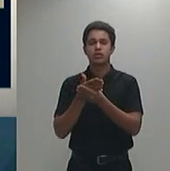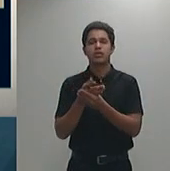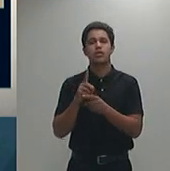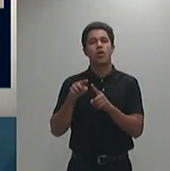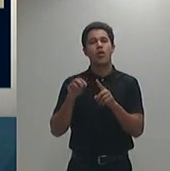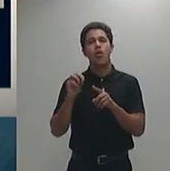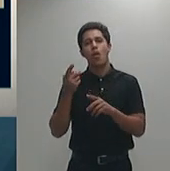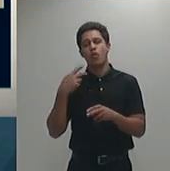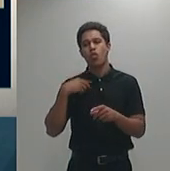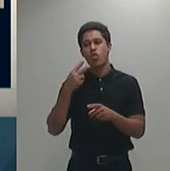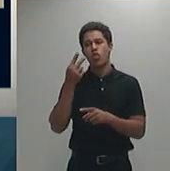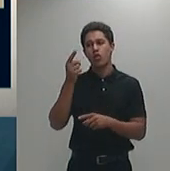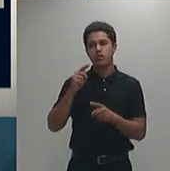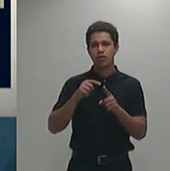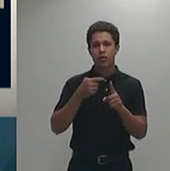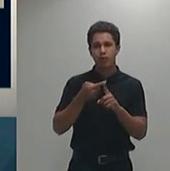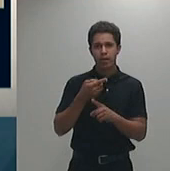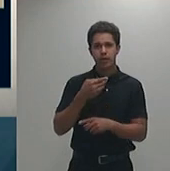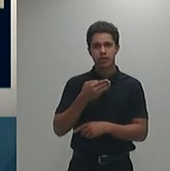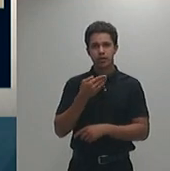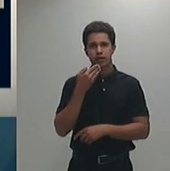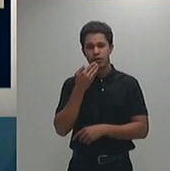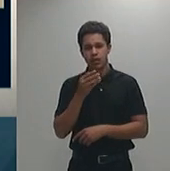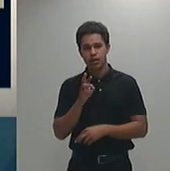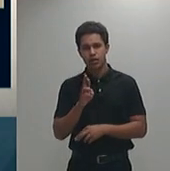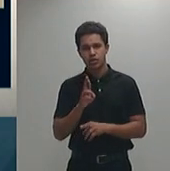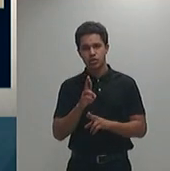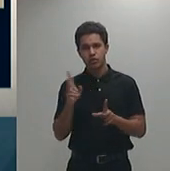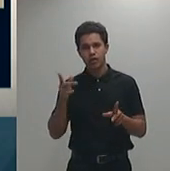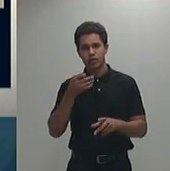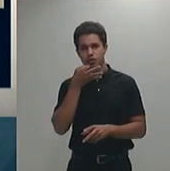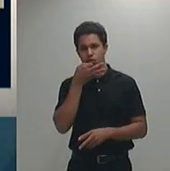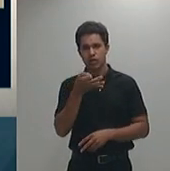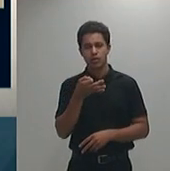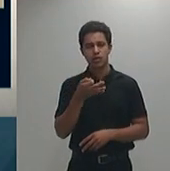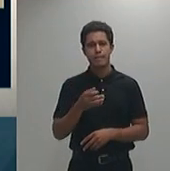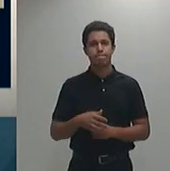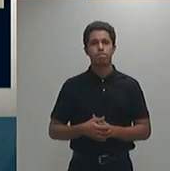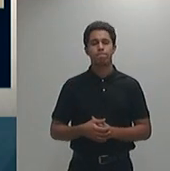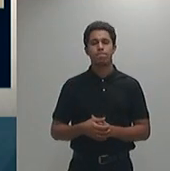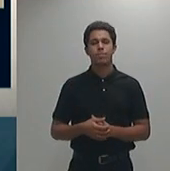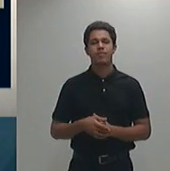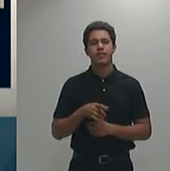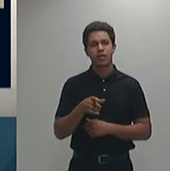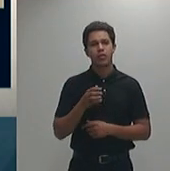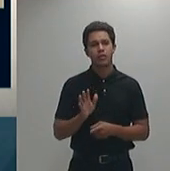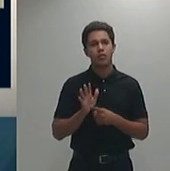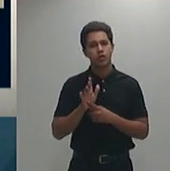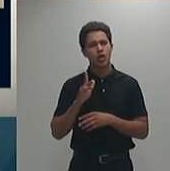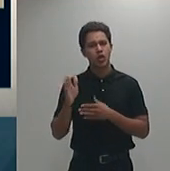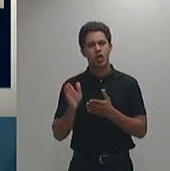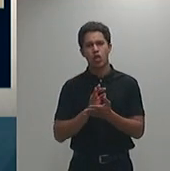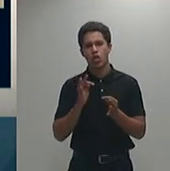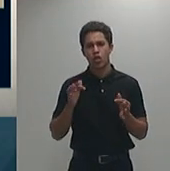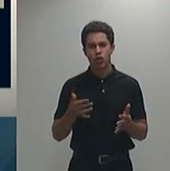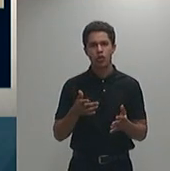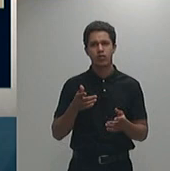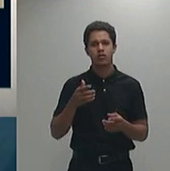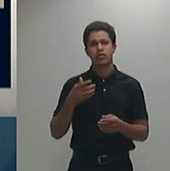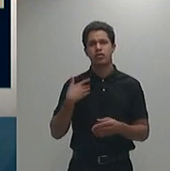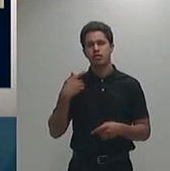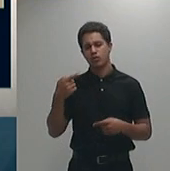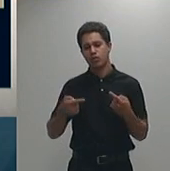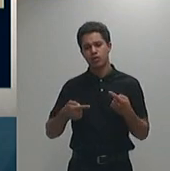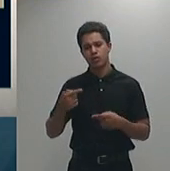jurisdicionais teto em deliberações excludentes entre si a hipótese dos Autos retratam a toda evidência a configuração do conflito positivo de